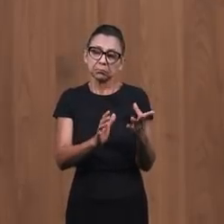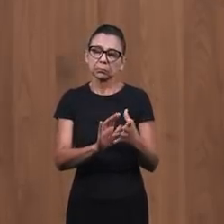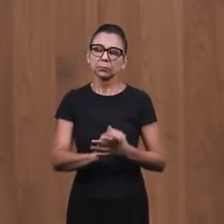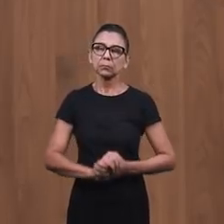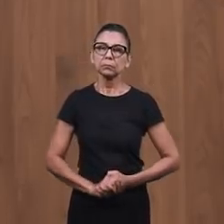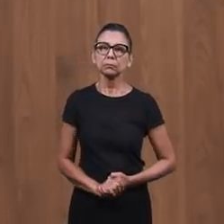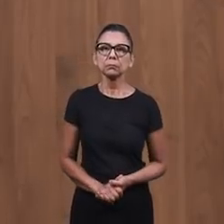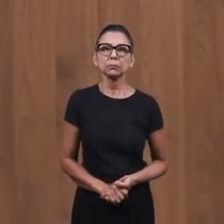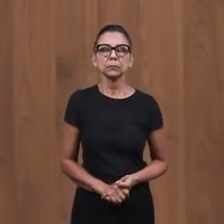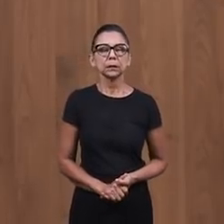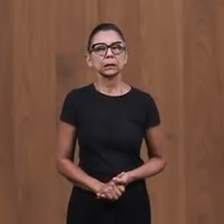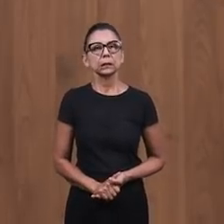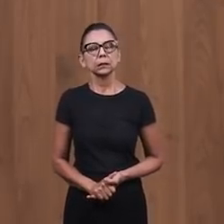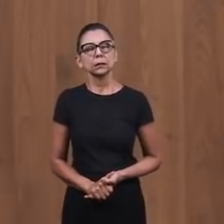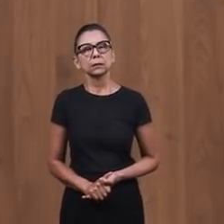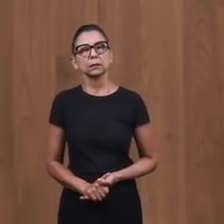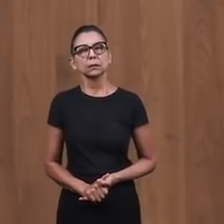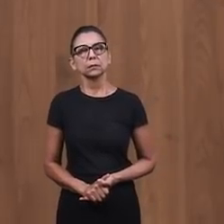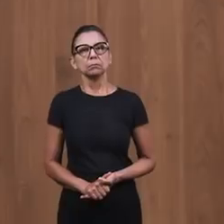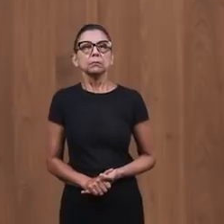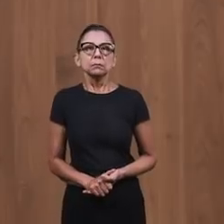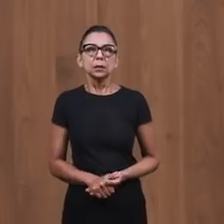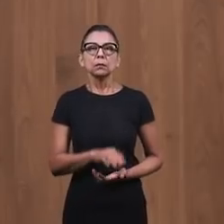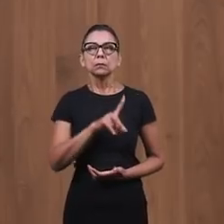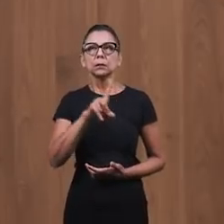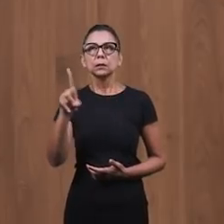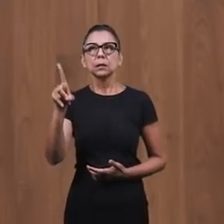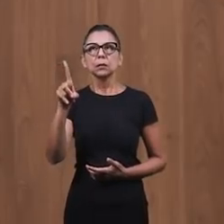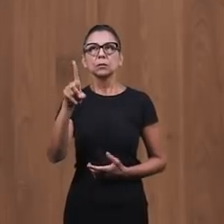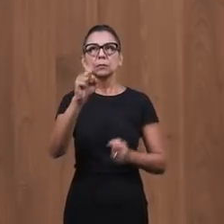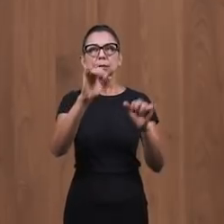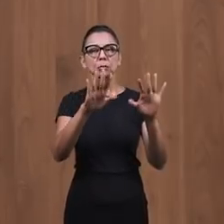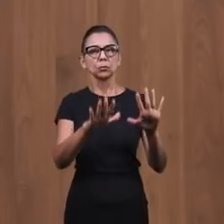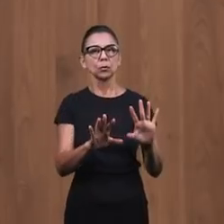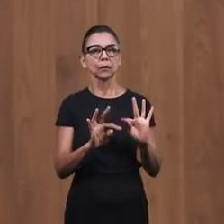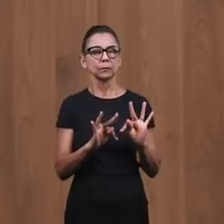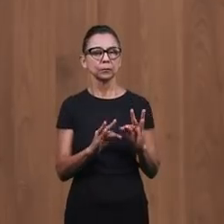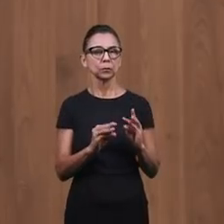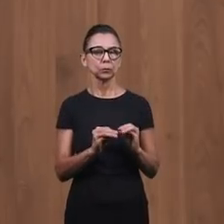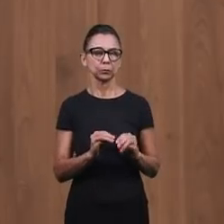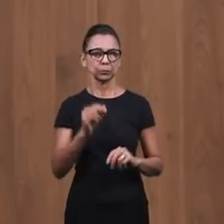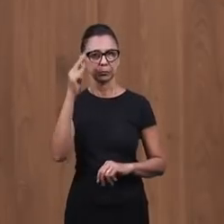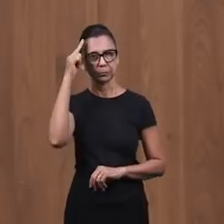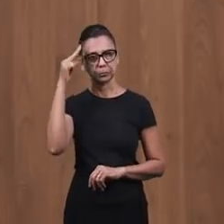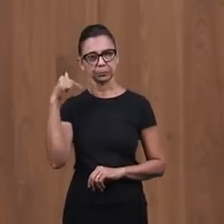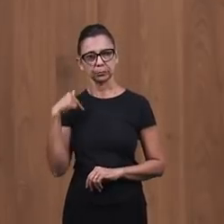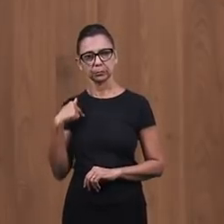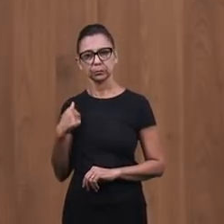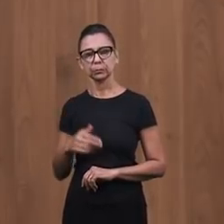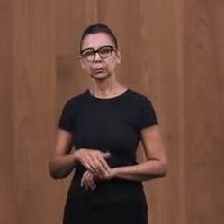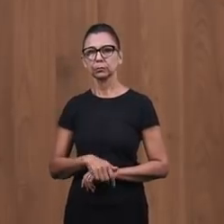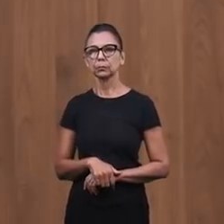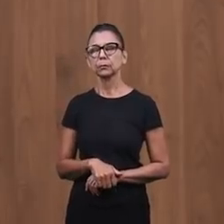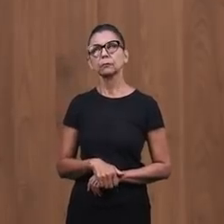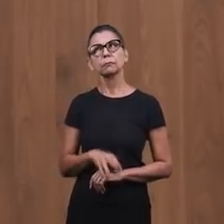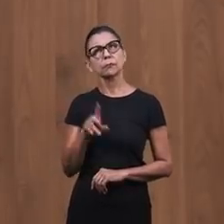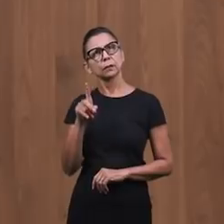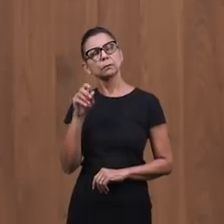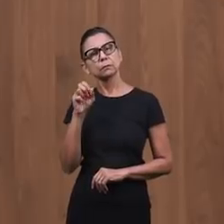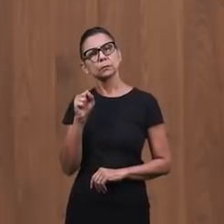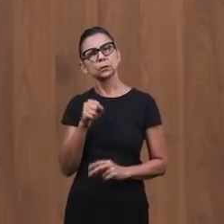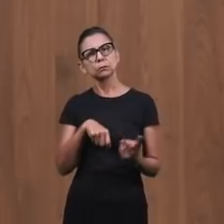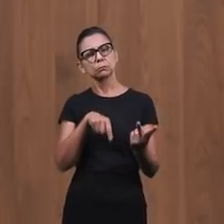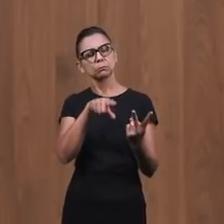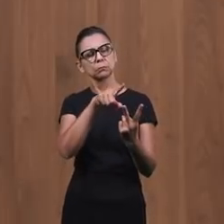tomava conta deles, servia os presos. O Senhor abençoava José em tudo o que ele fazia.